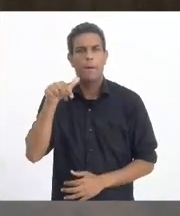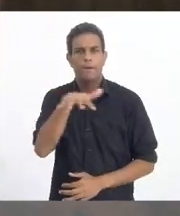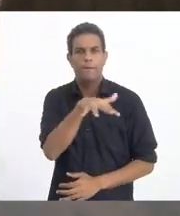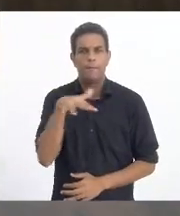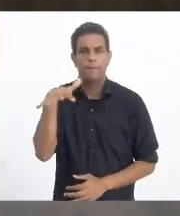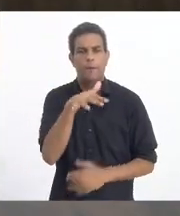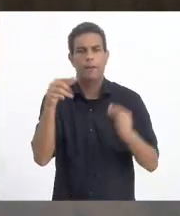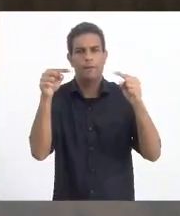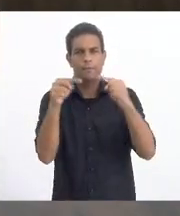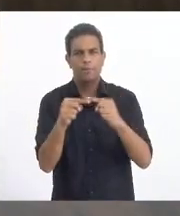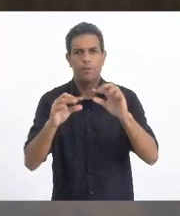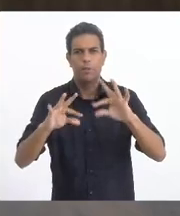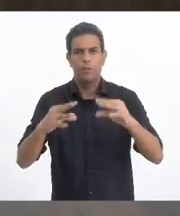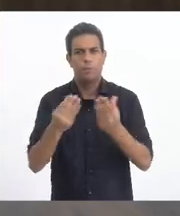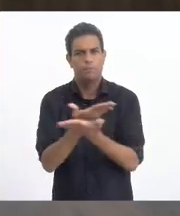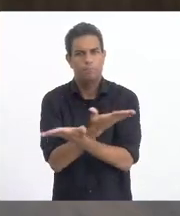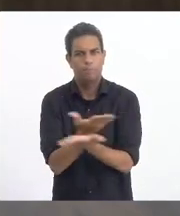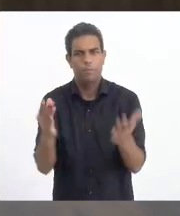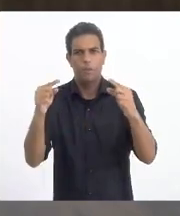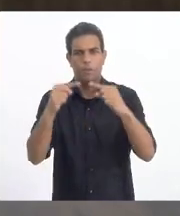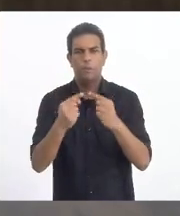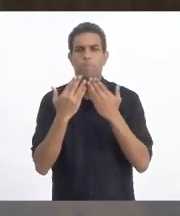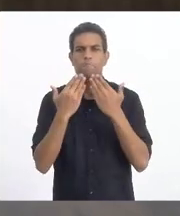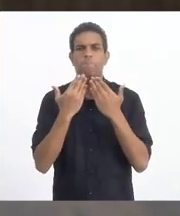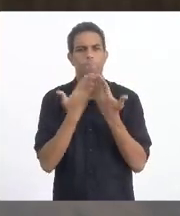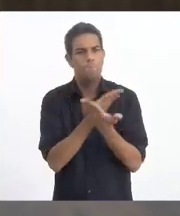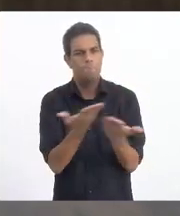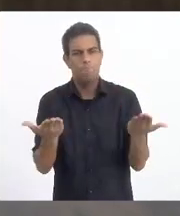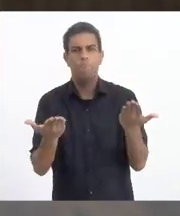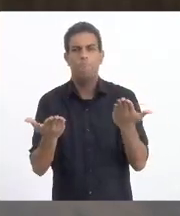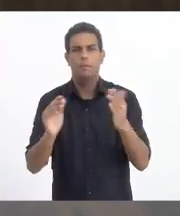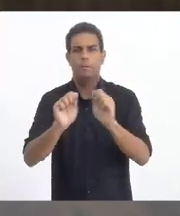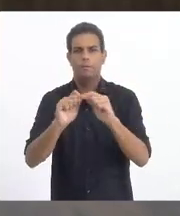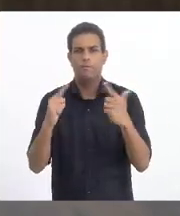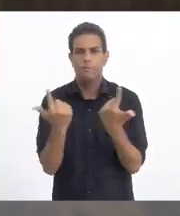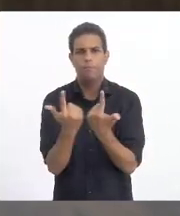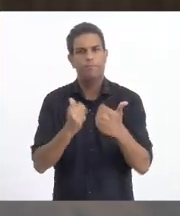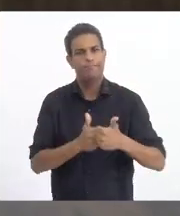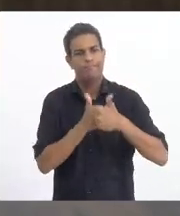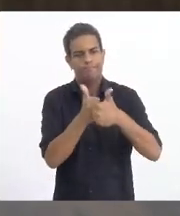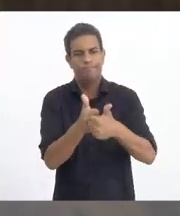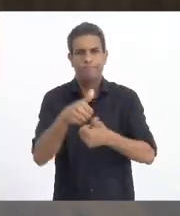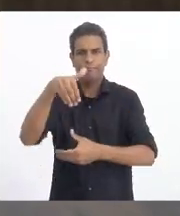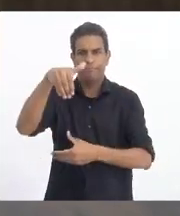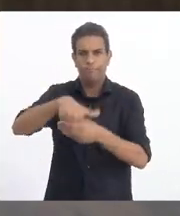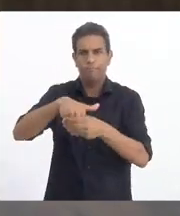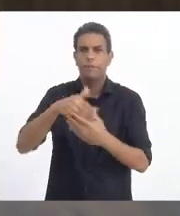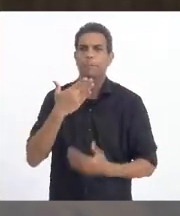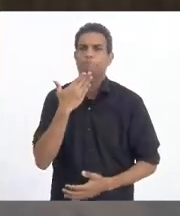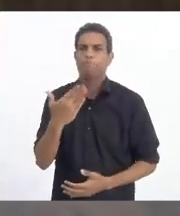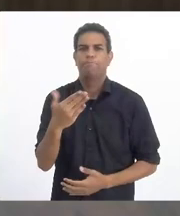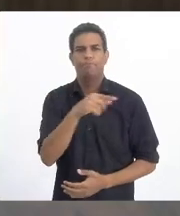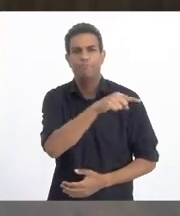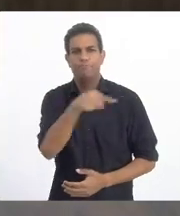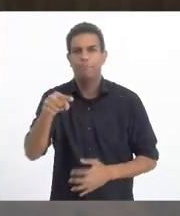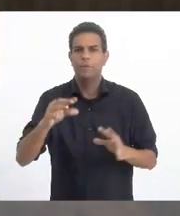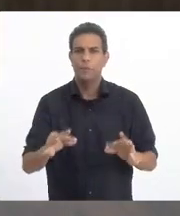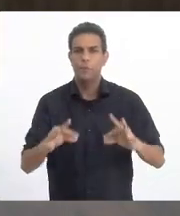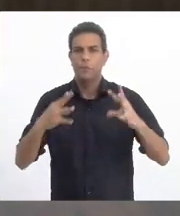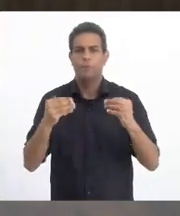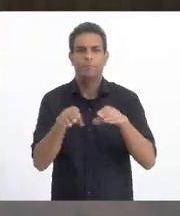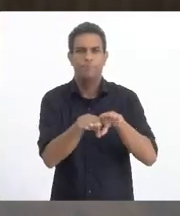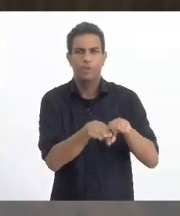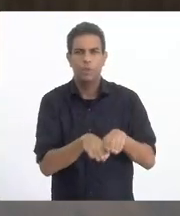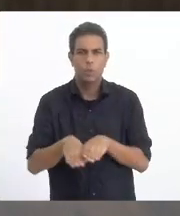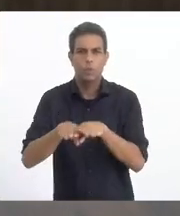paridade e integralidade para todas as pensionistas, e peço também que a casa acompanhe a votação a favor, que somos todas iguais,